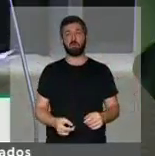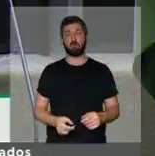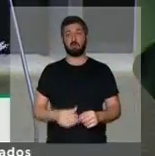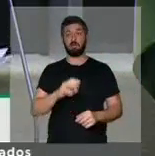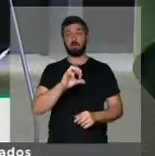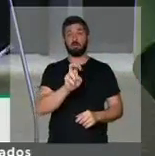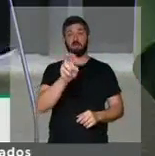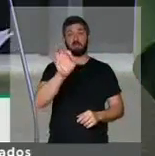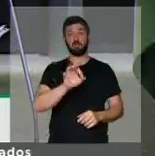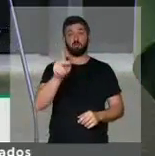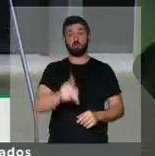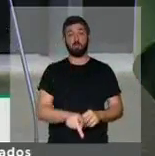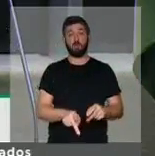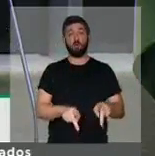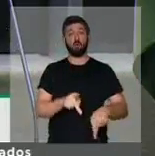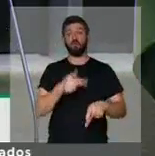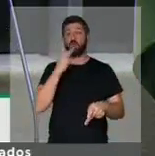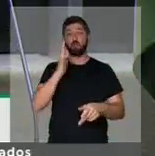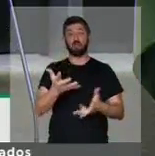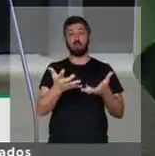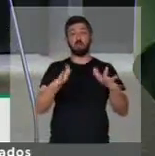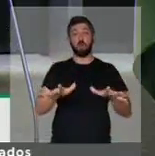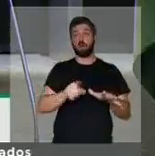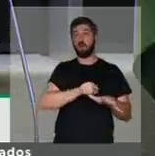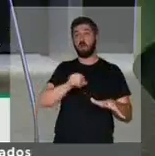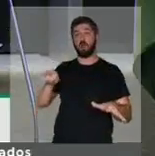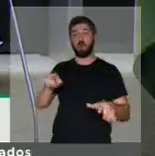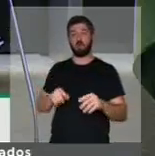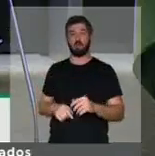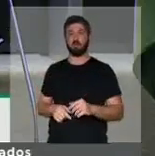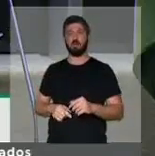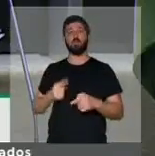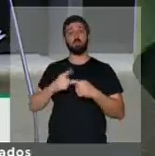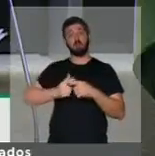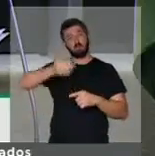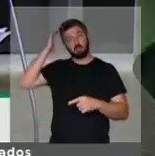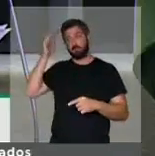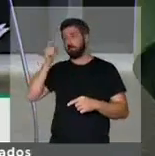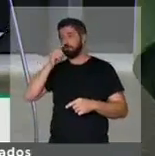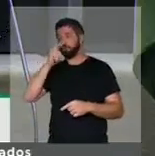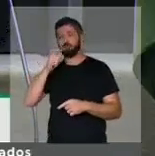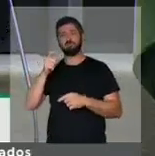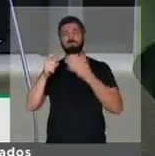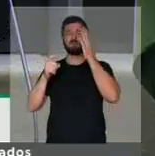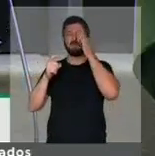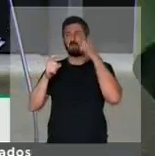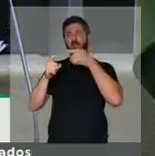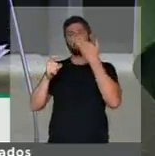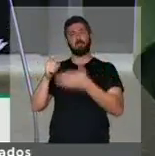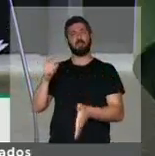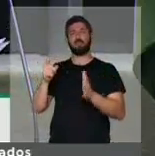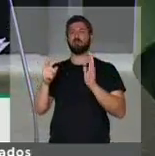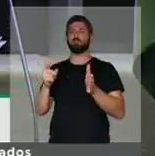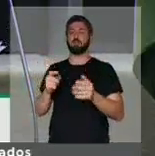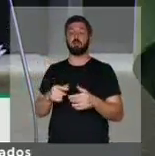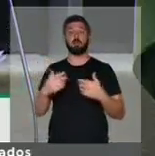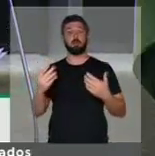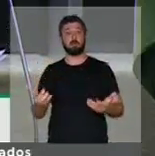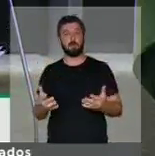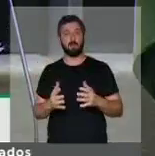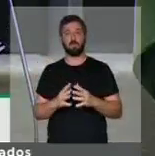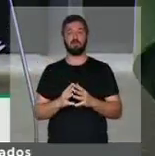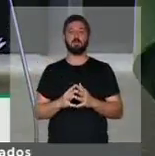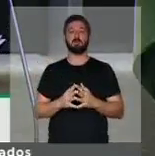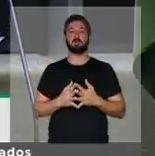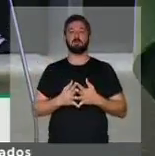por 95% da população. Falta com a verdade, por isso já perdeu o debate. Assim